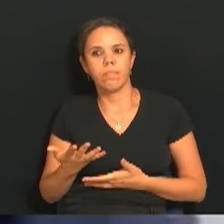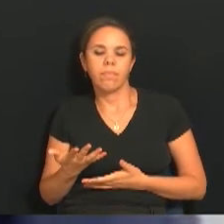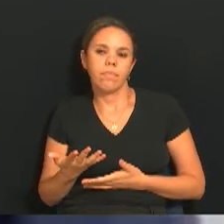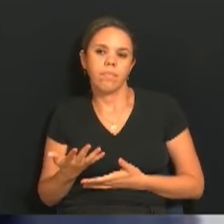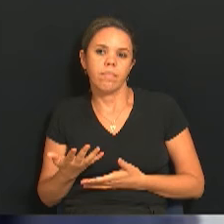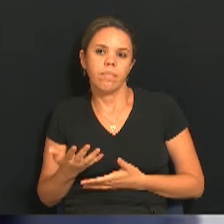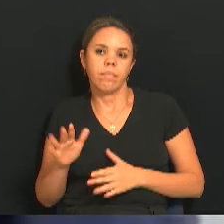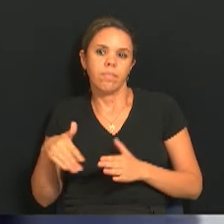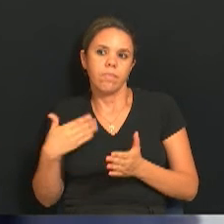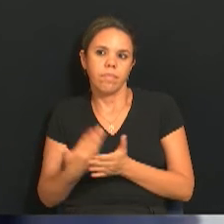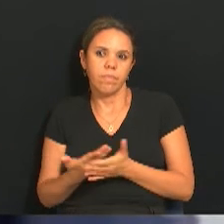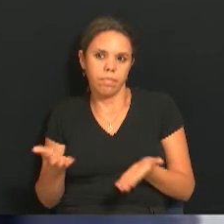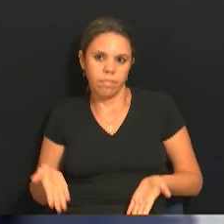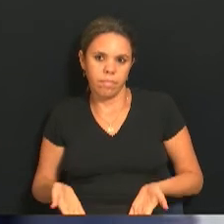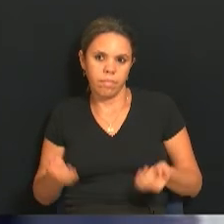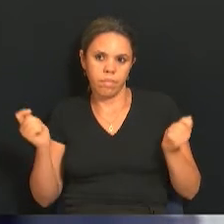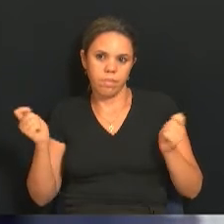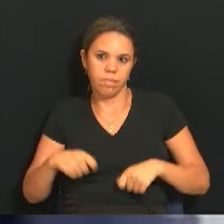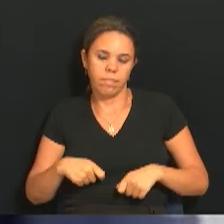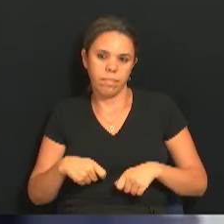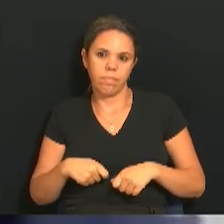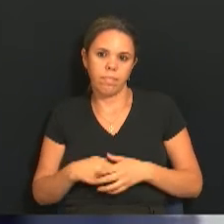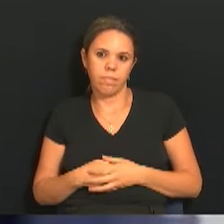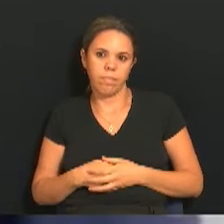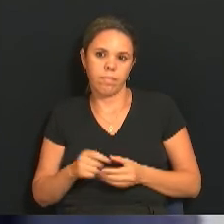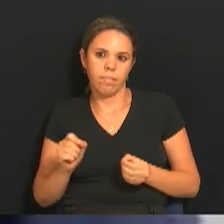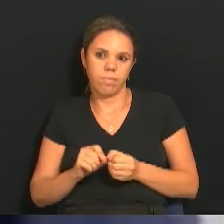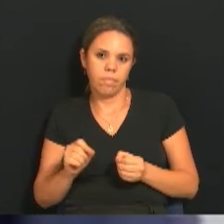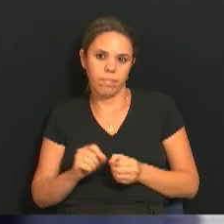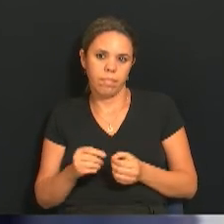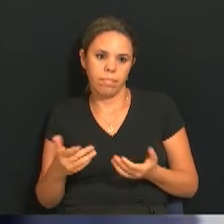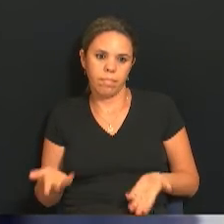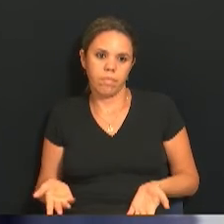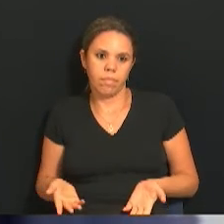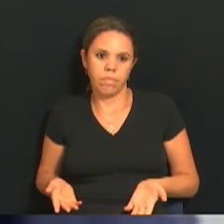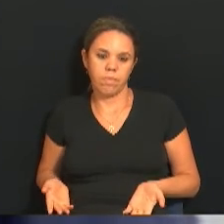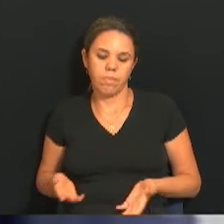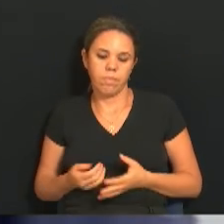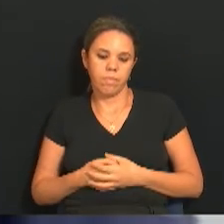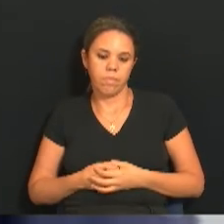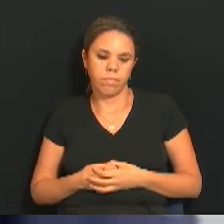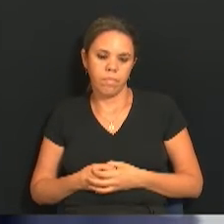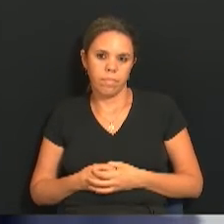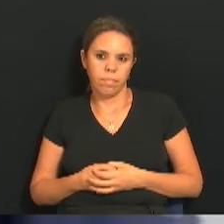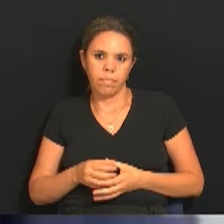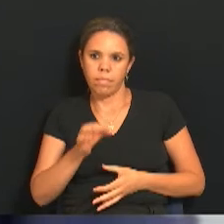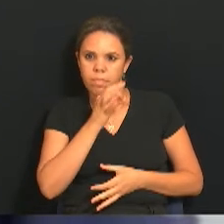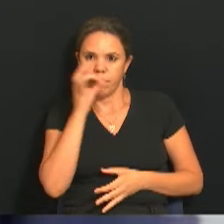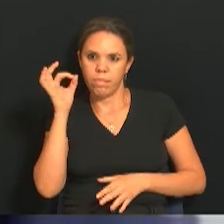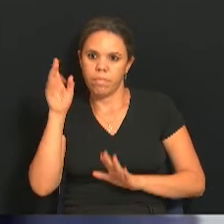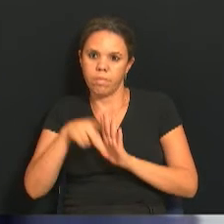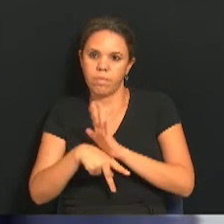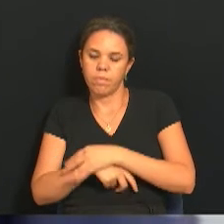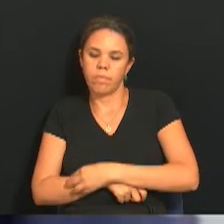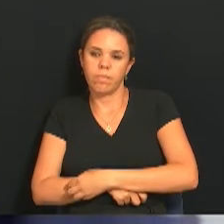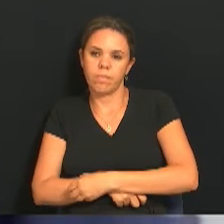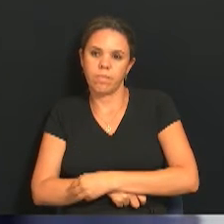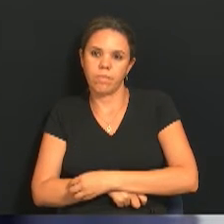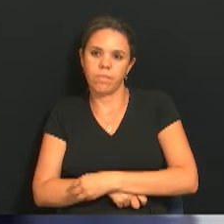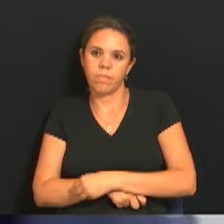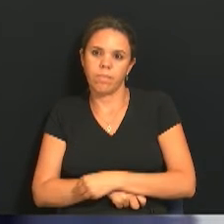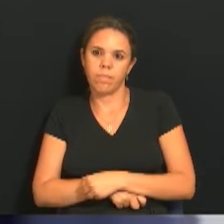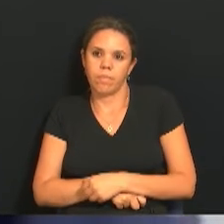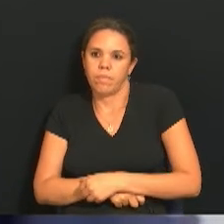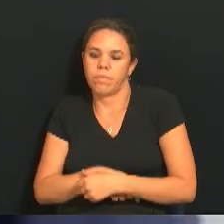realmente possíveis de serem realizadas, né? Não adianta termos ótimos projetos mirabolantes que não